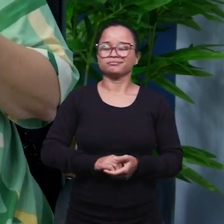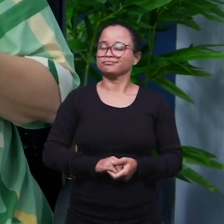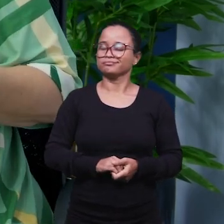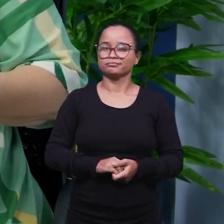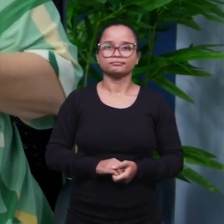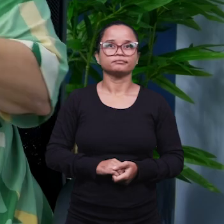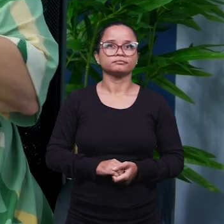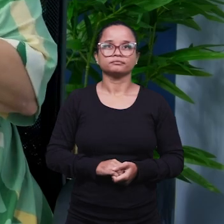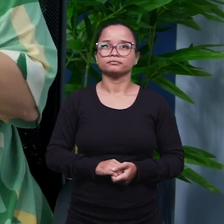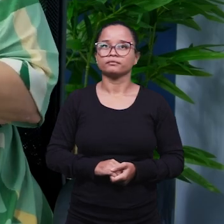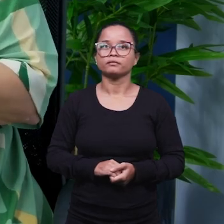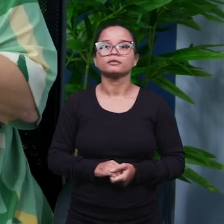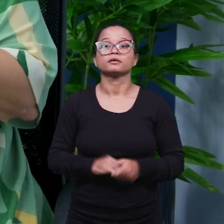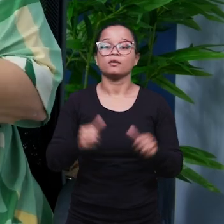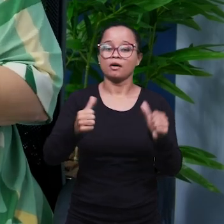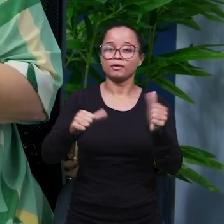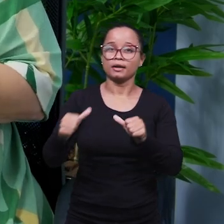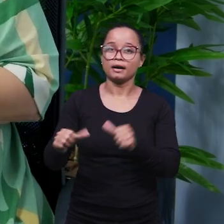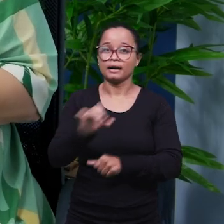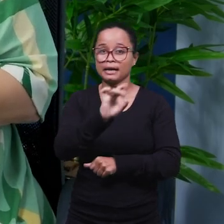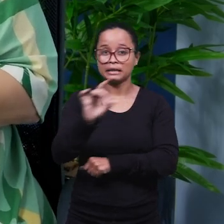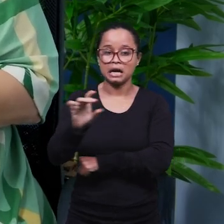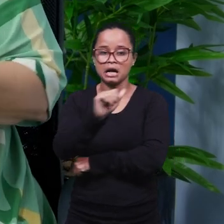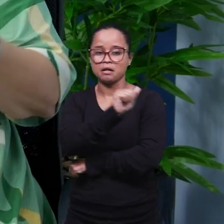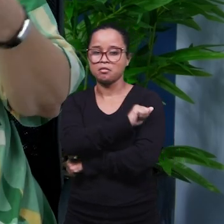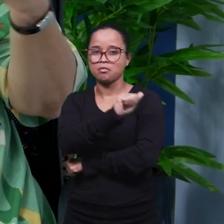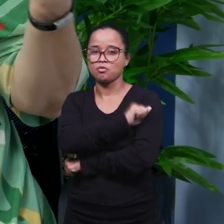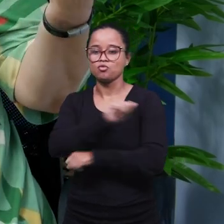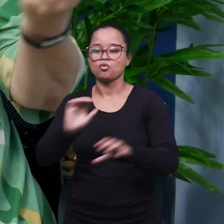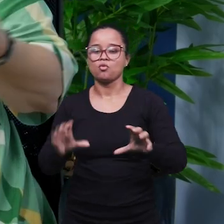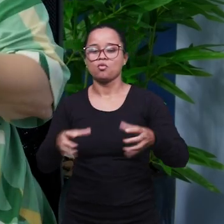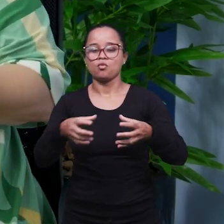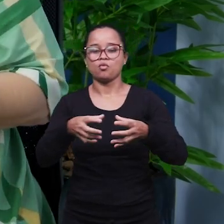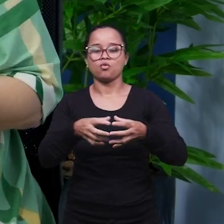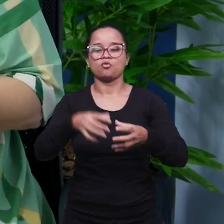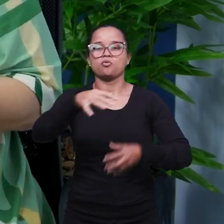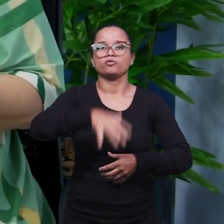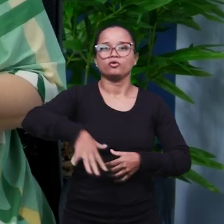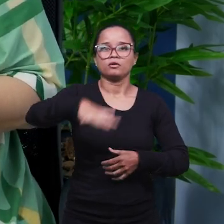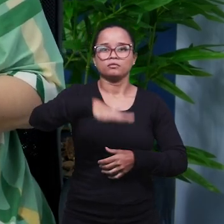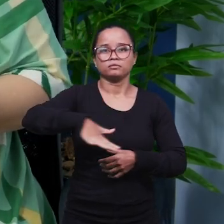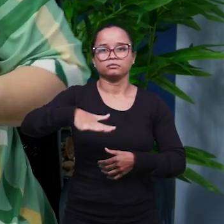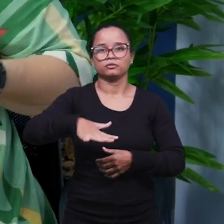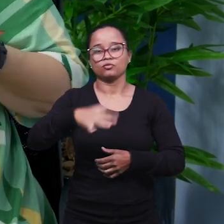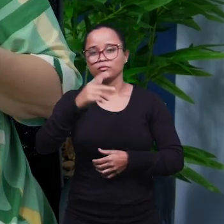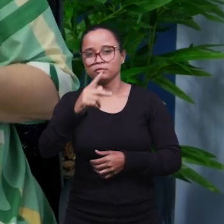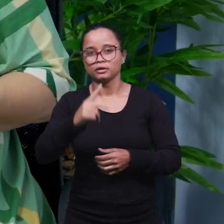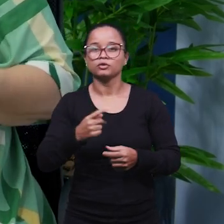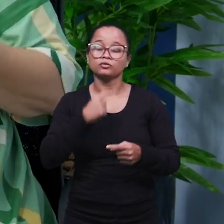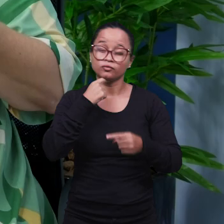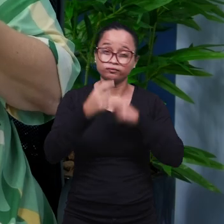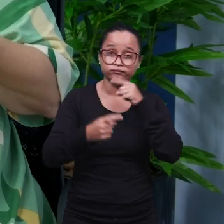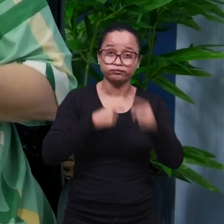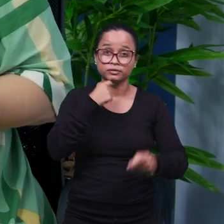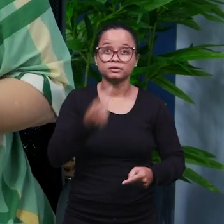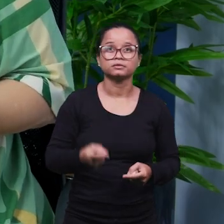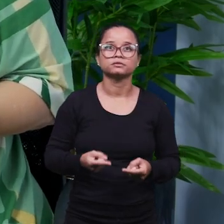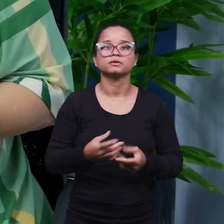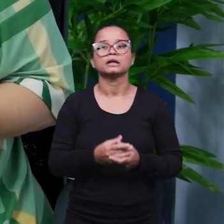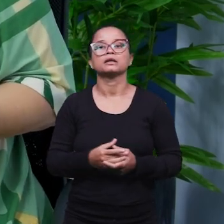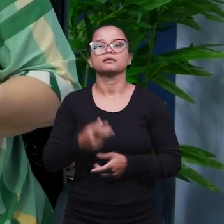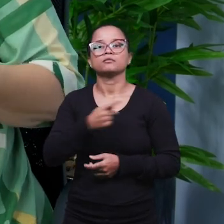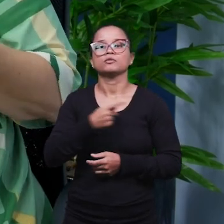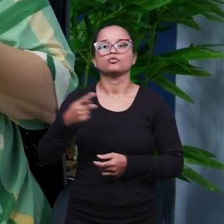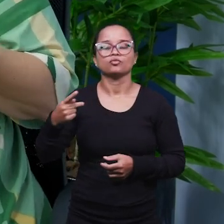mas avaliem cada aluno de vocês, a classe por inteiro de vocês. Dúvidas, levem ao